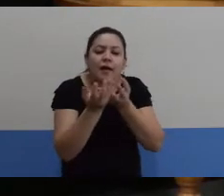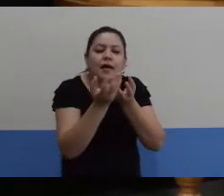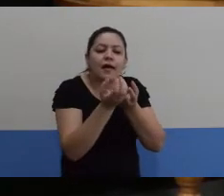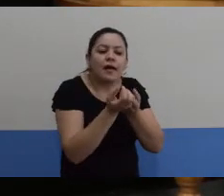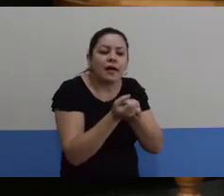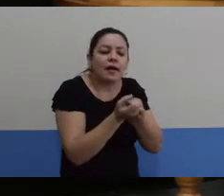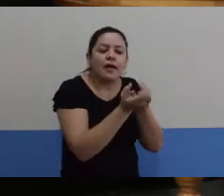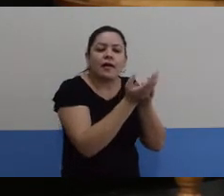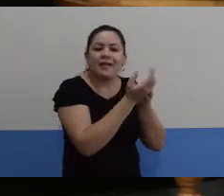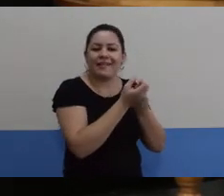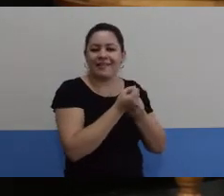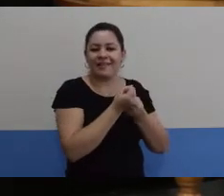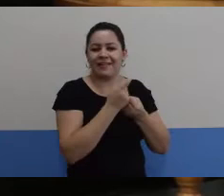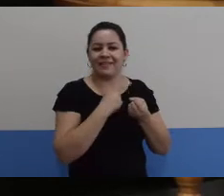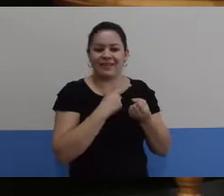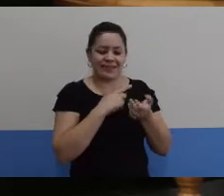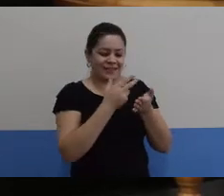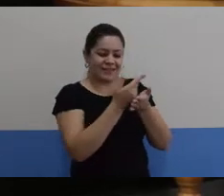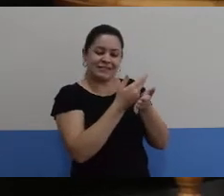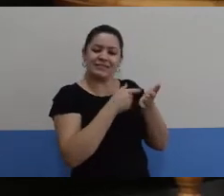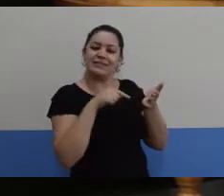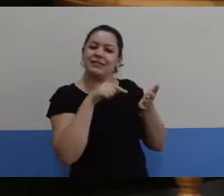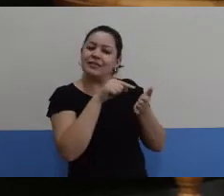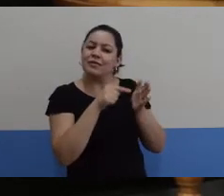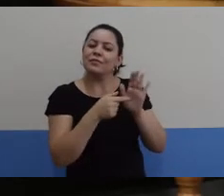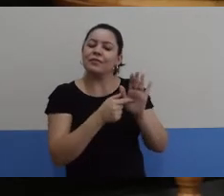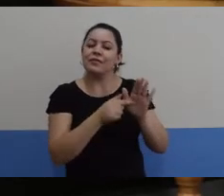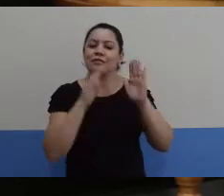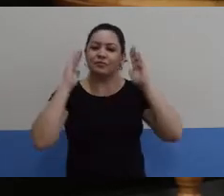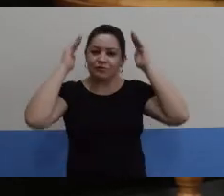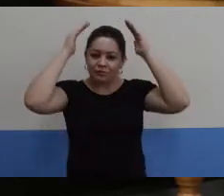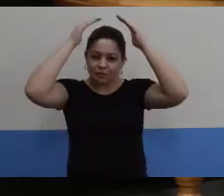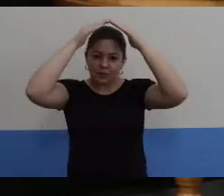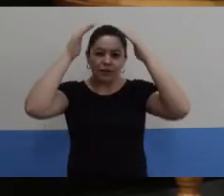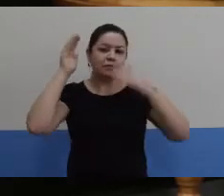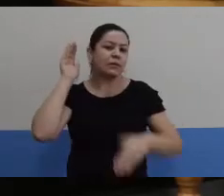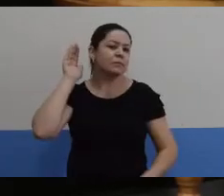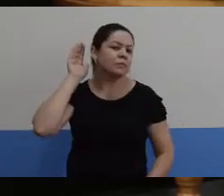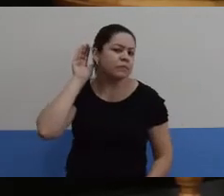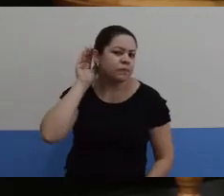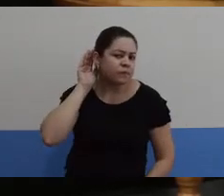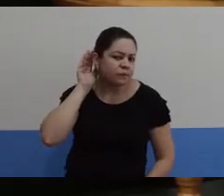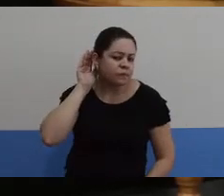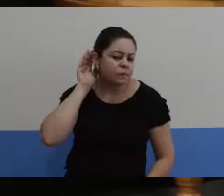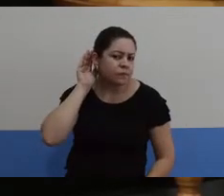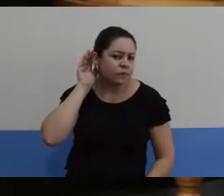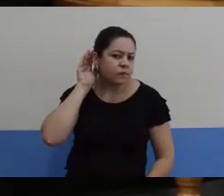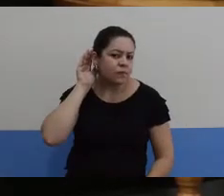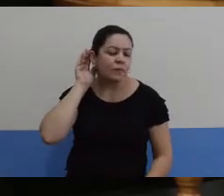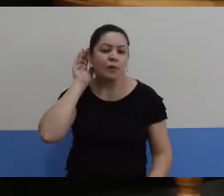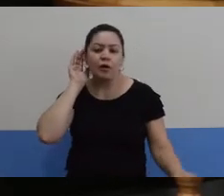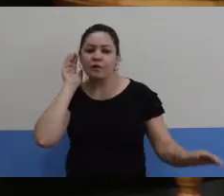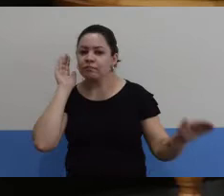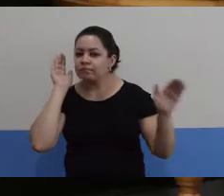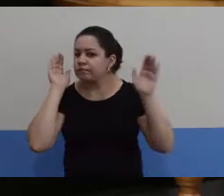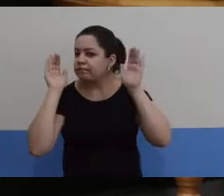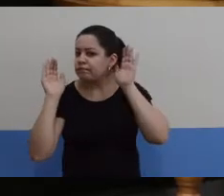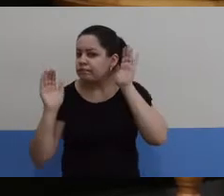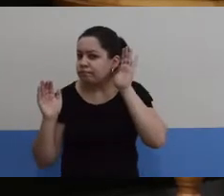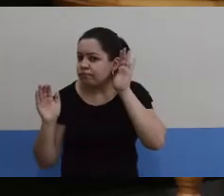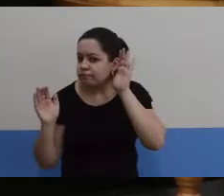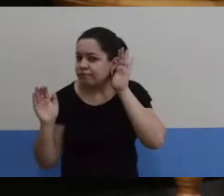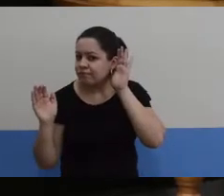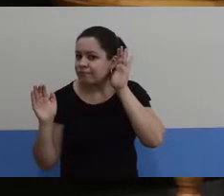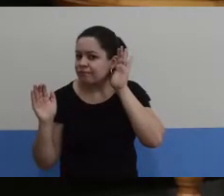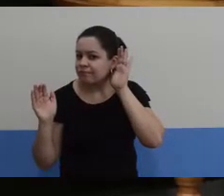ele aparece com a mão atrás da orelha, né? Pois eu acrescento, então, alguma coisa a mais. Vamos colocar as duas mãos, né? Para ouvir mais,